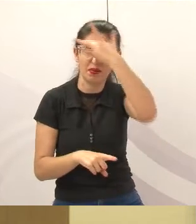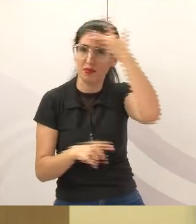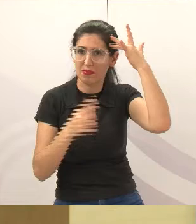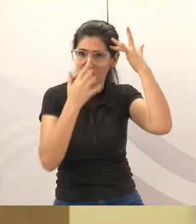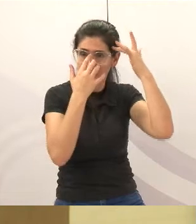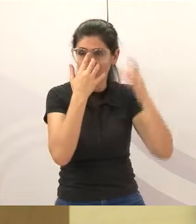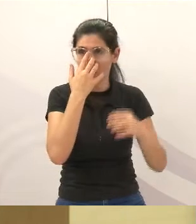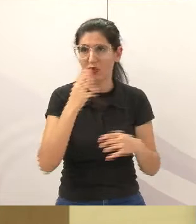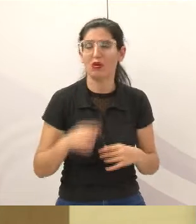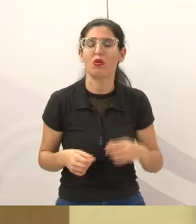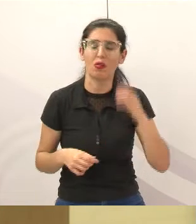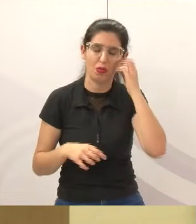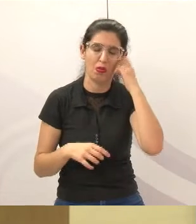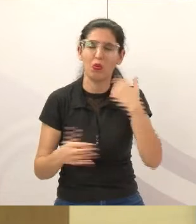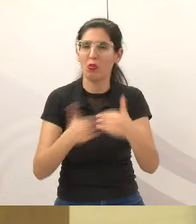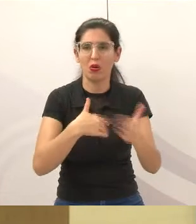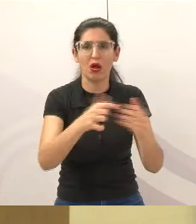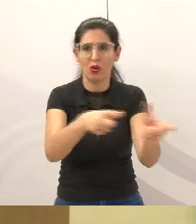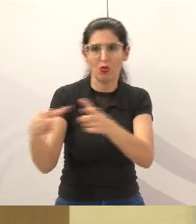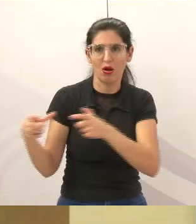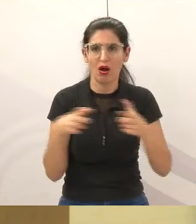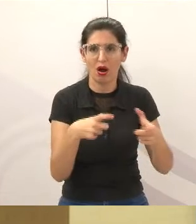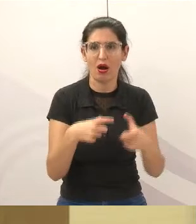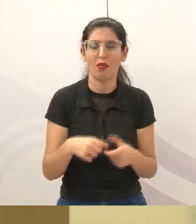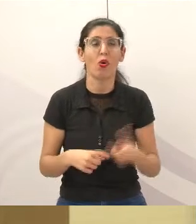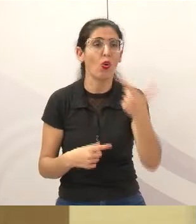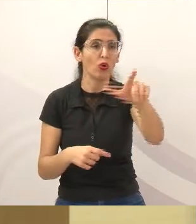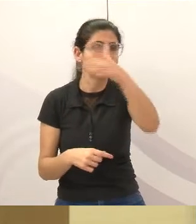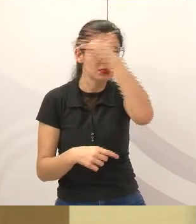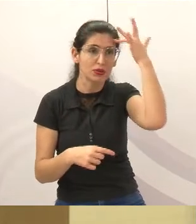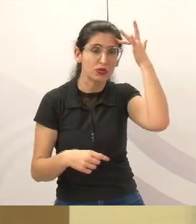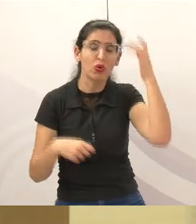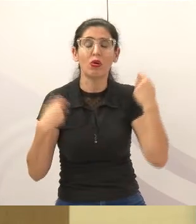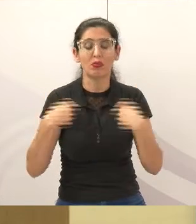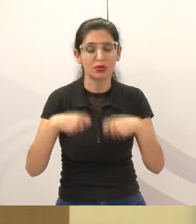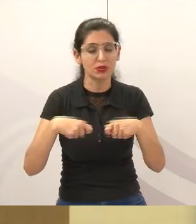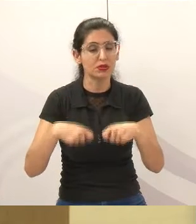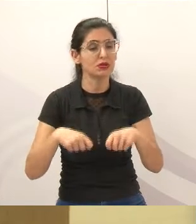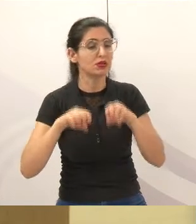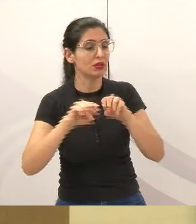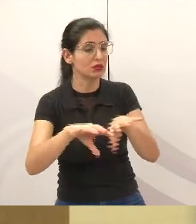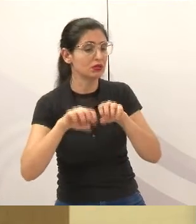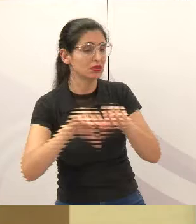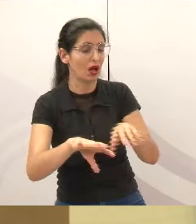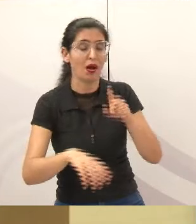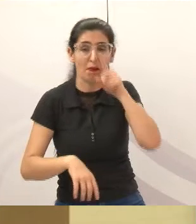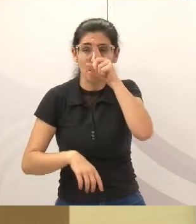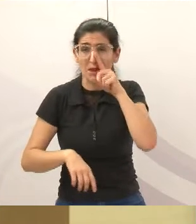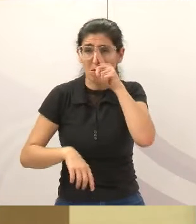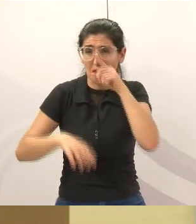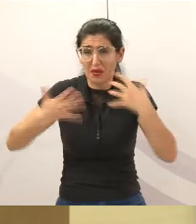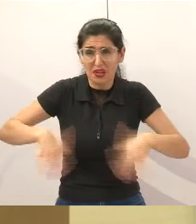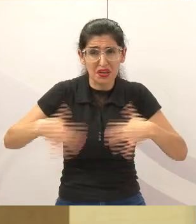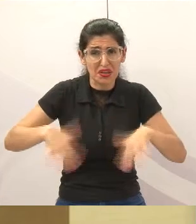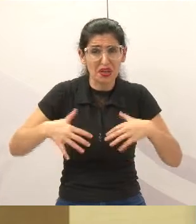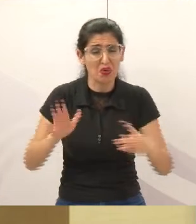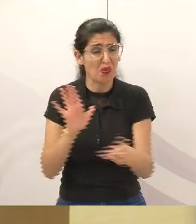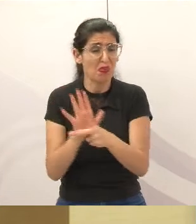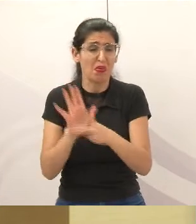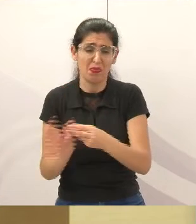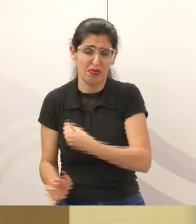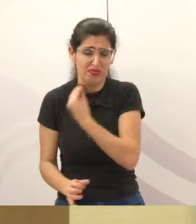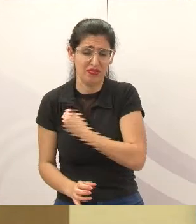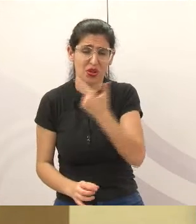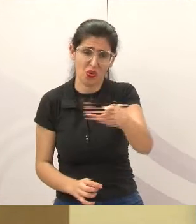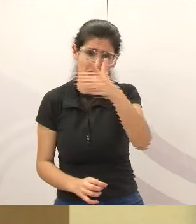ele tem que ser conscientizado do perigo que ele está colocando, a sua vida e a vida dos outros, por não lavar